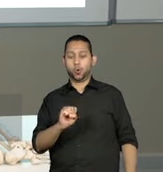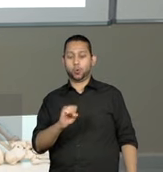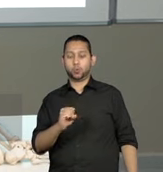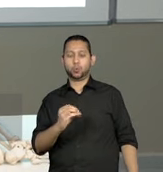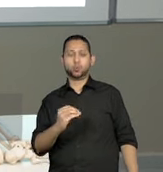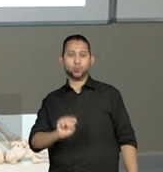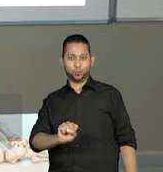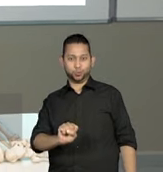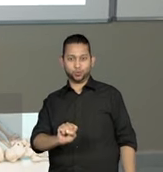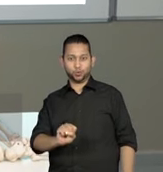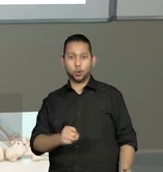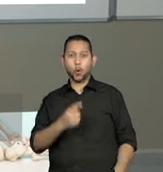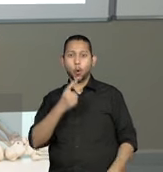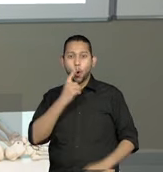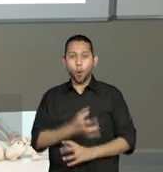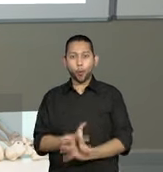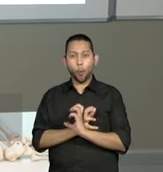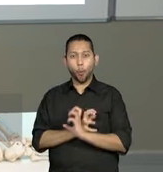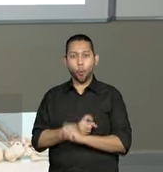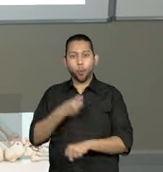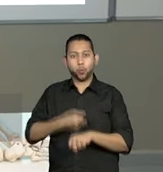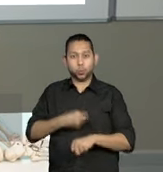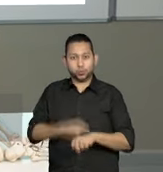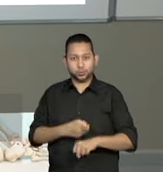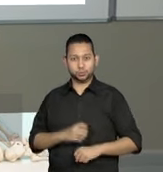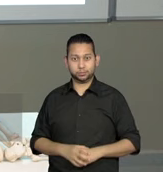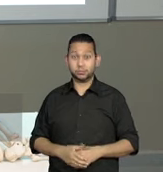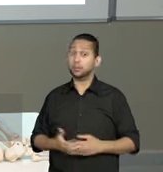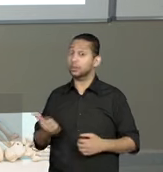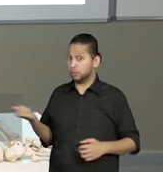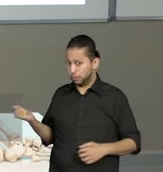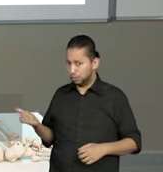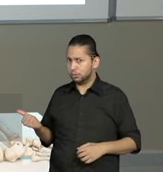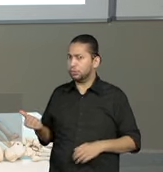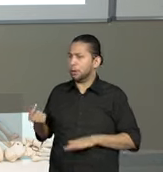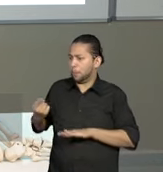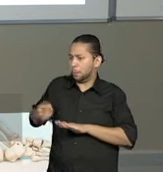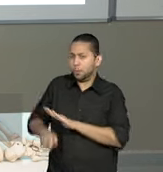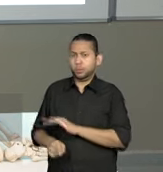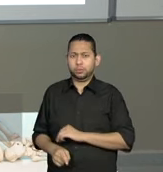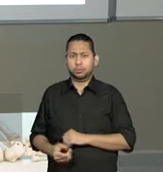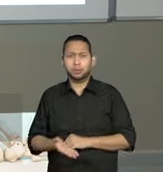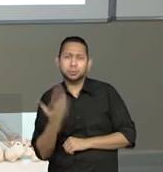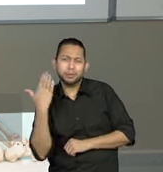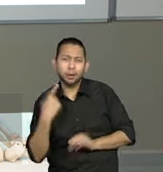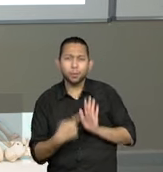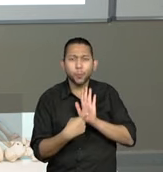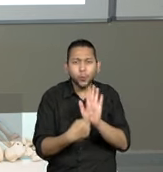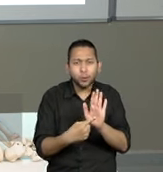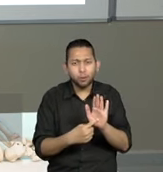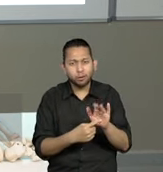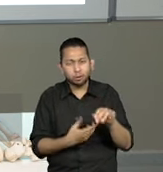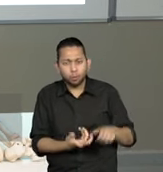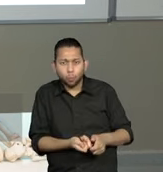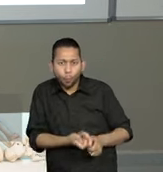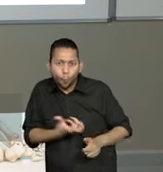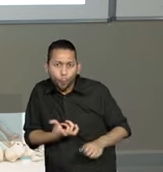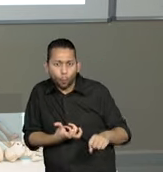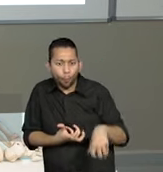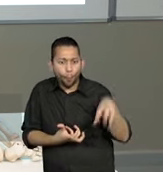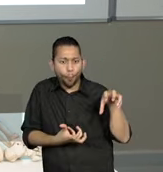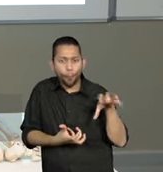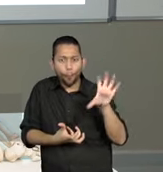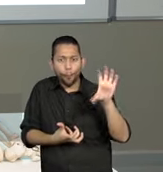mais complexa do que a gente viu antes. Essa máquina é o corpo humano, tá? Que tem